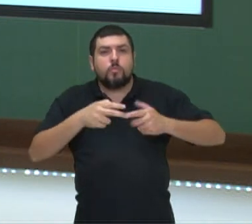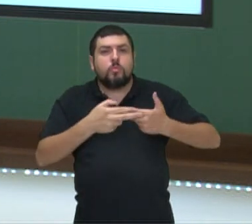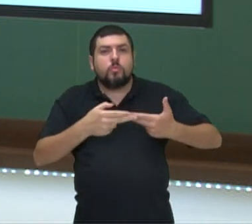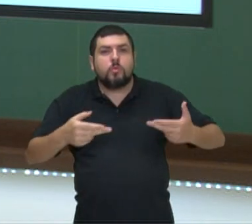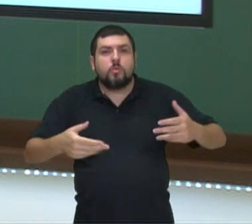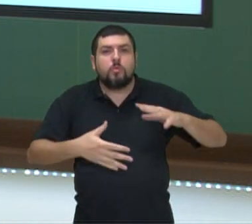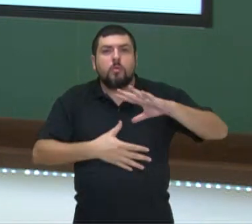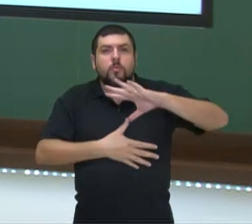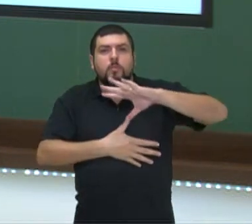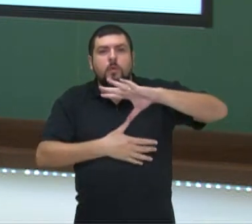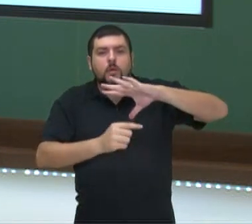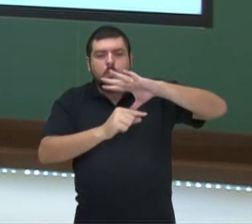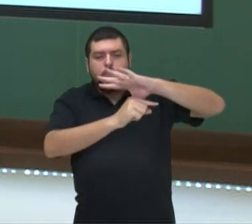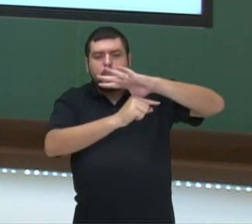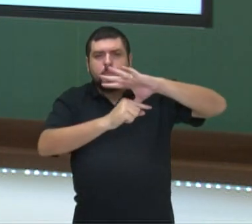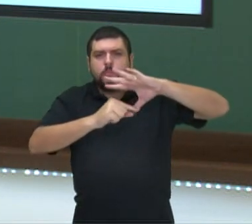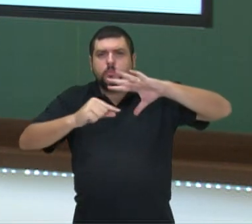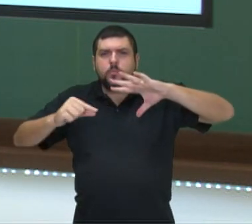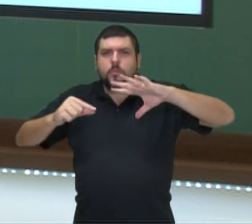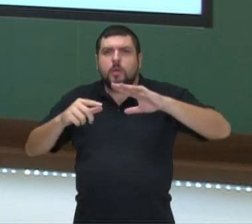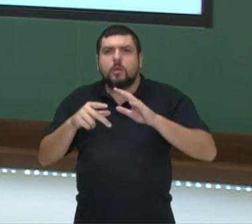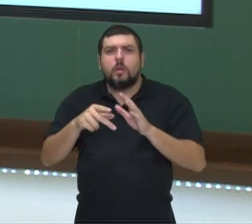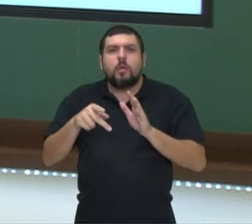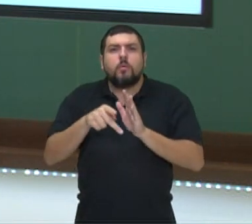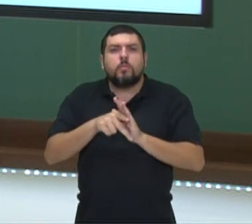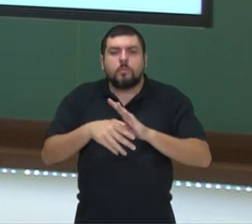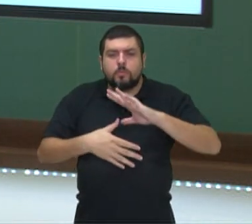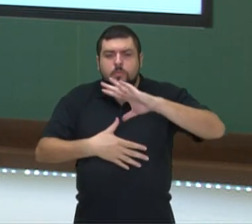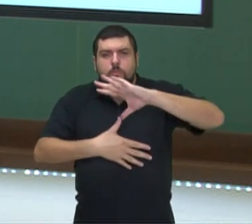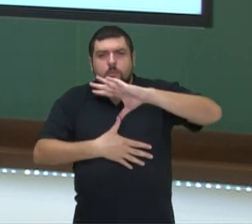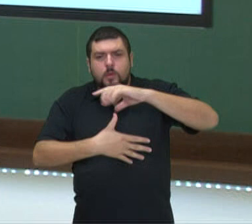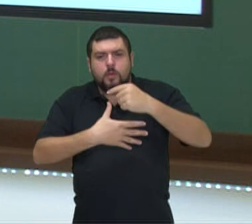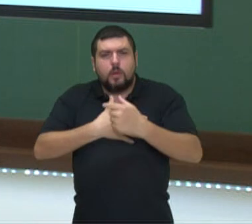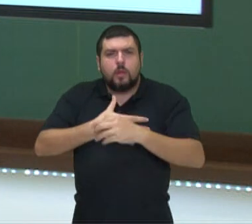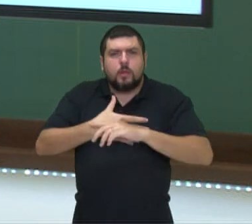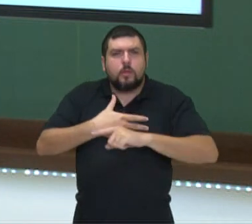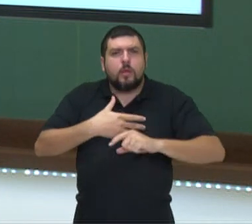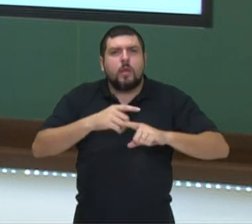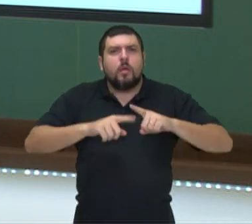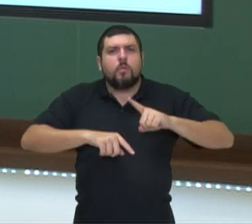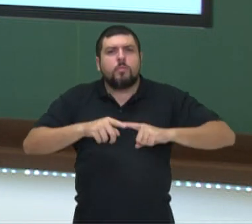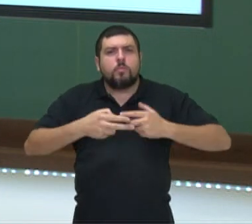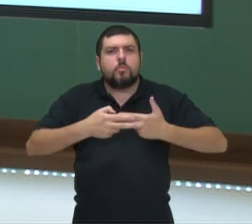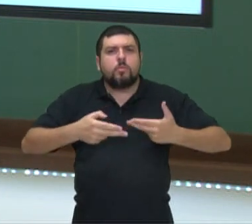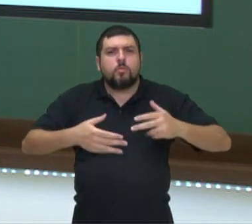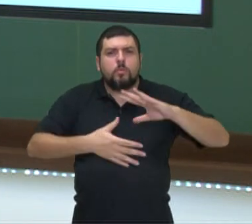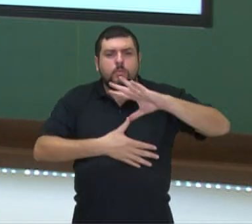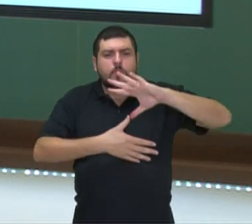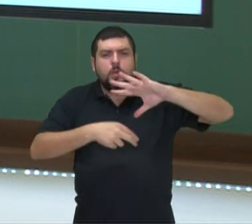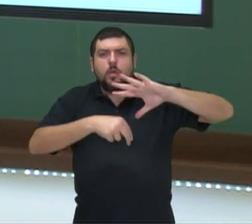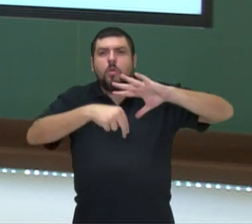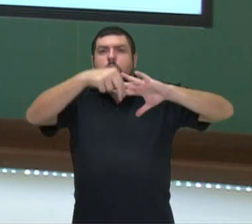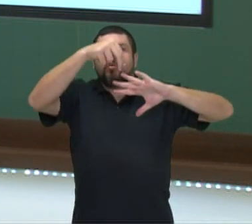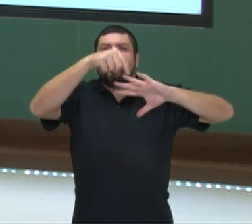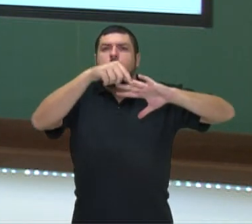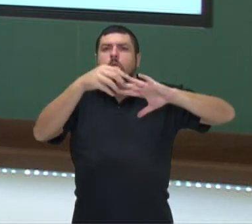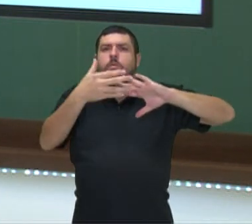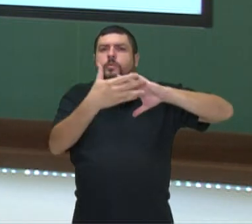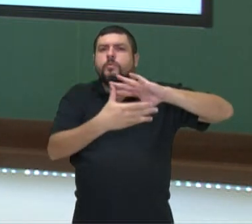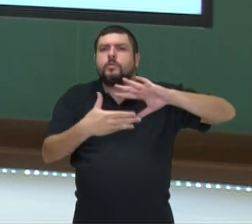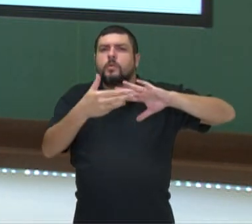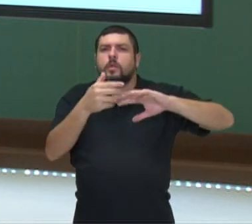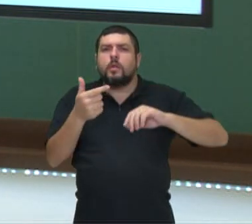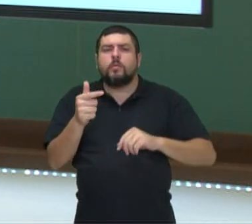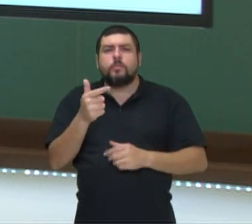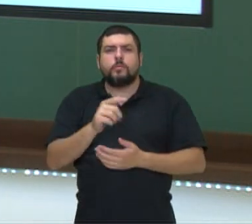nessa região da América do Norte, como havia na América Espanhola, como havia na América Portuguesa, e que eram explorados pela coroa